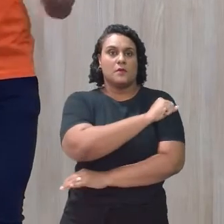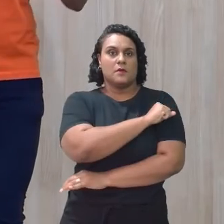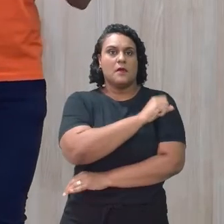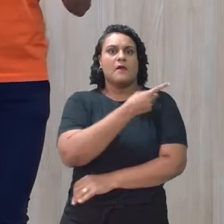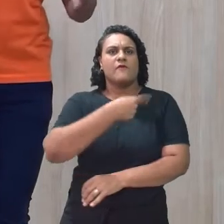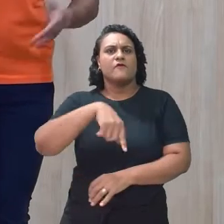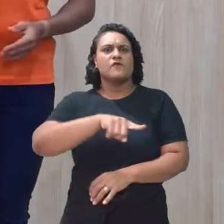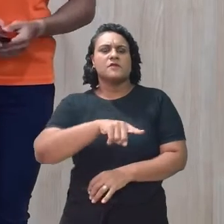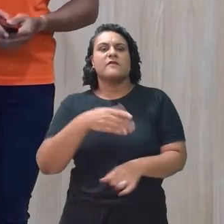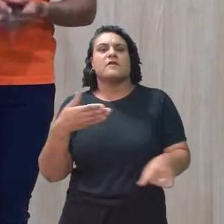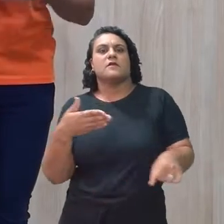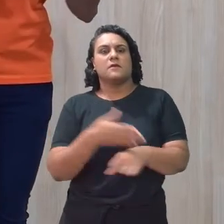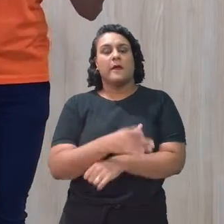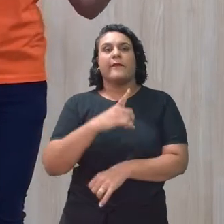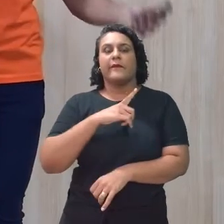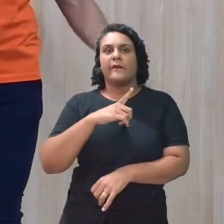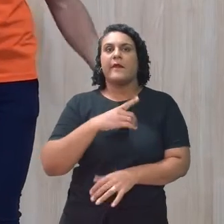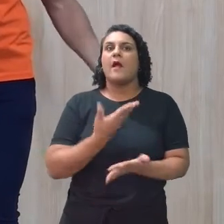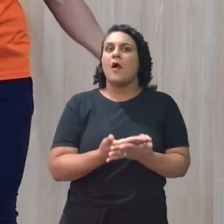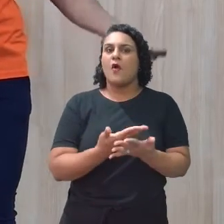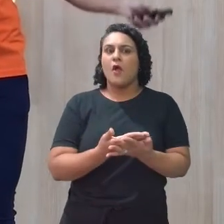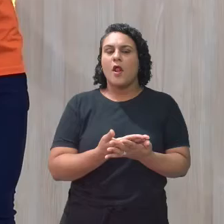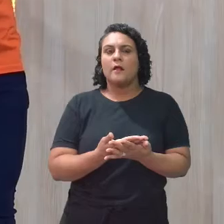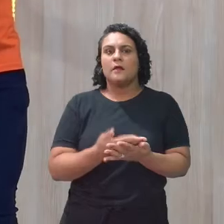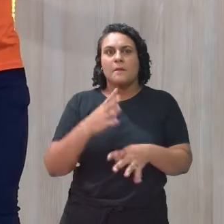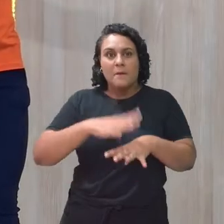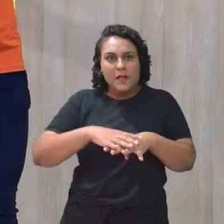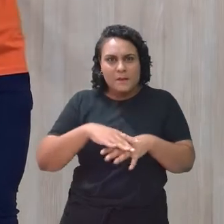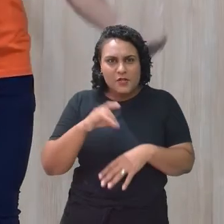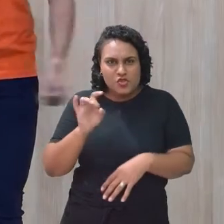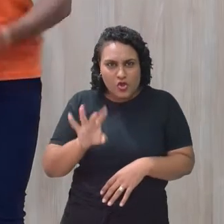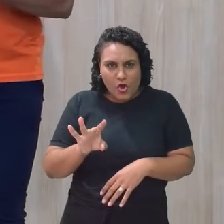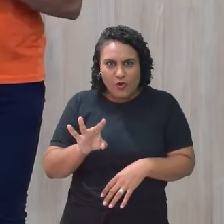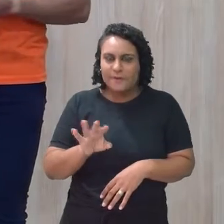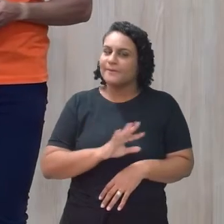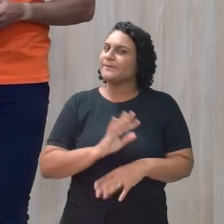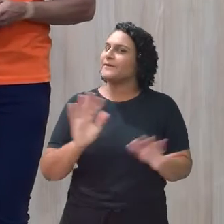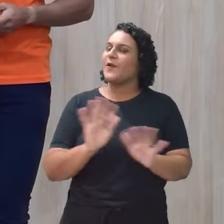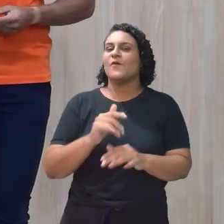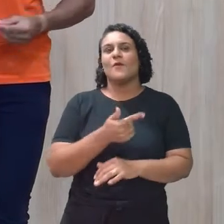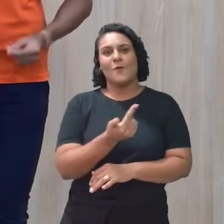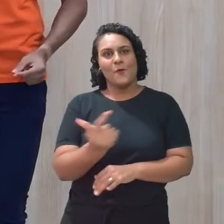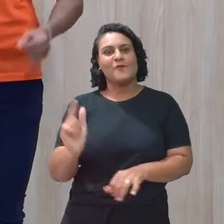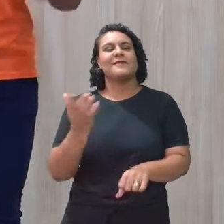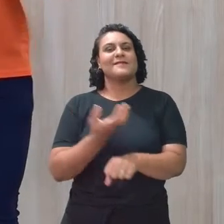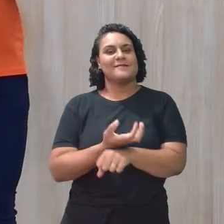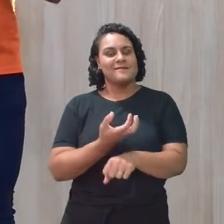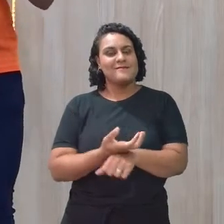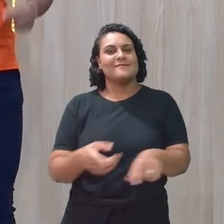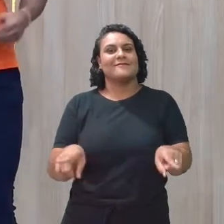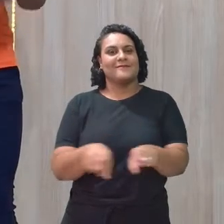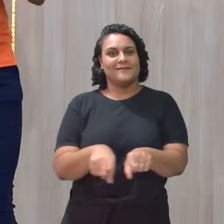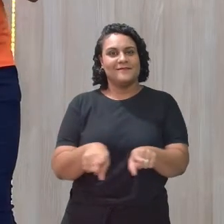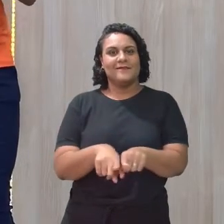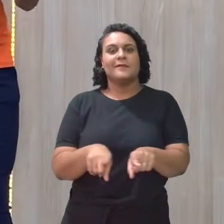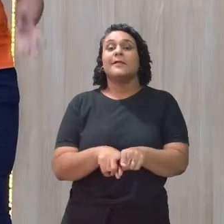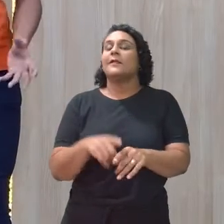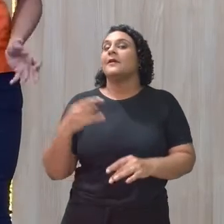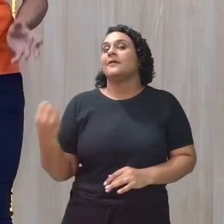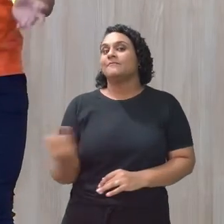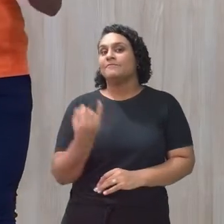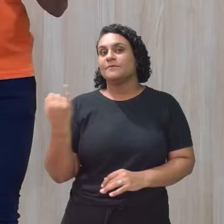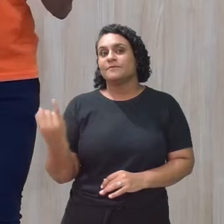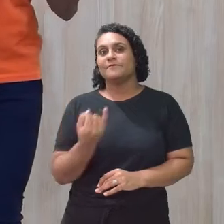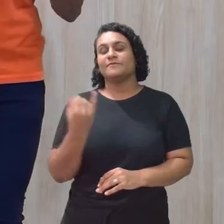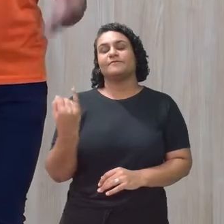clicar, lá tem as aulas não só de matemática, mas também de todas as outras disciplinas, certo? Também é muito